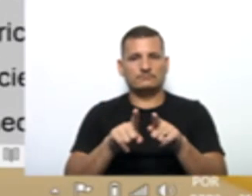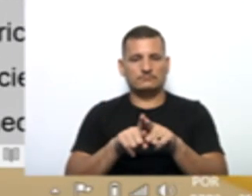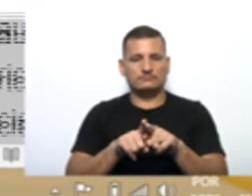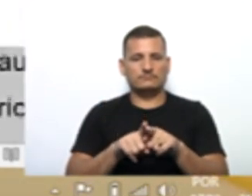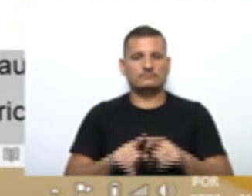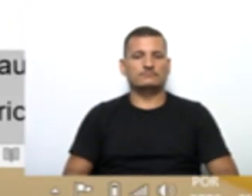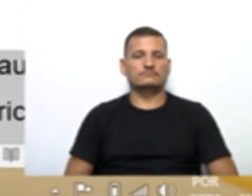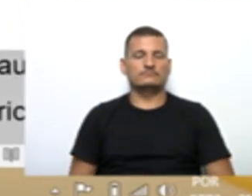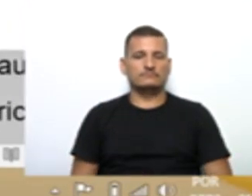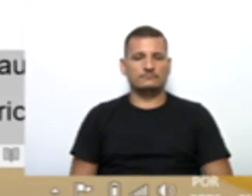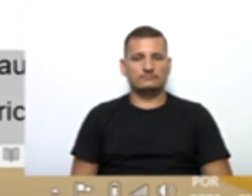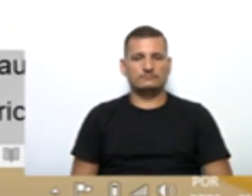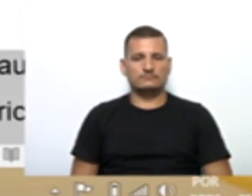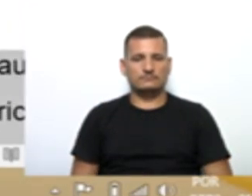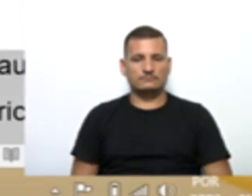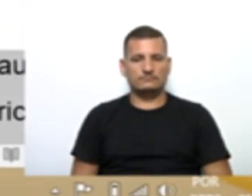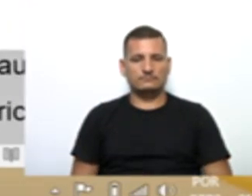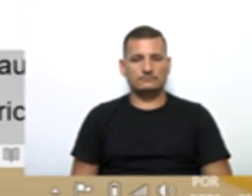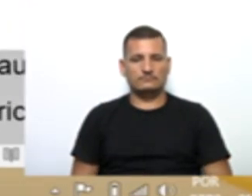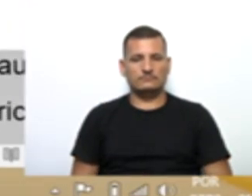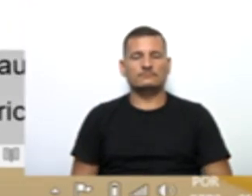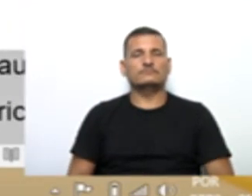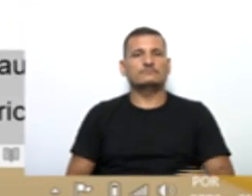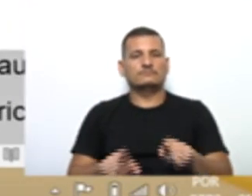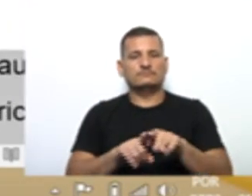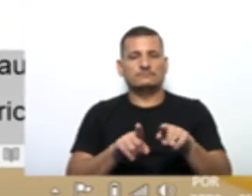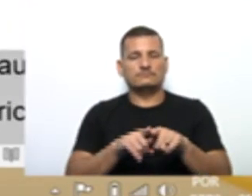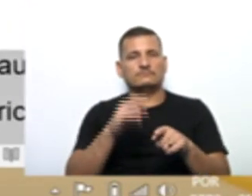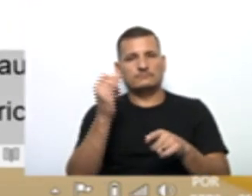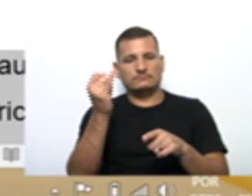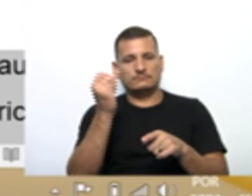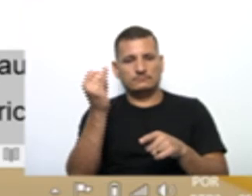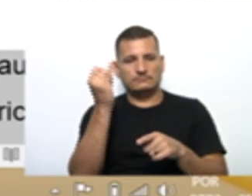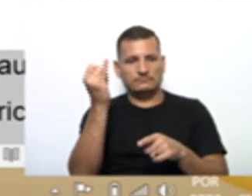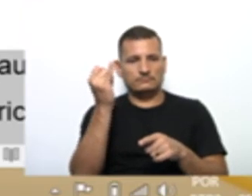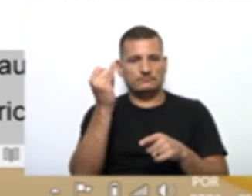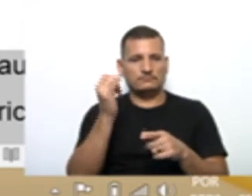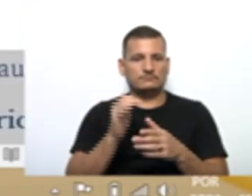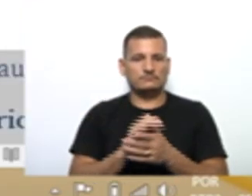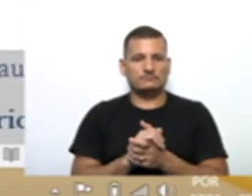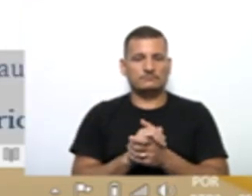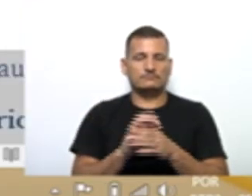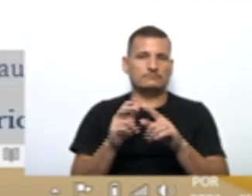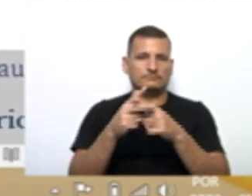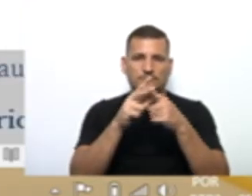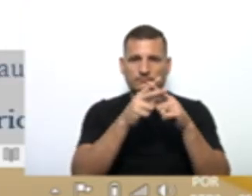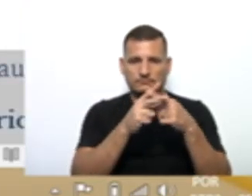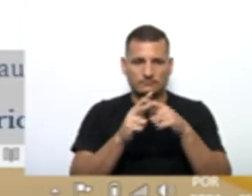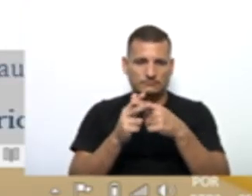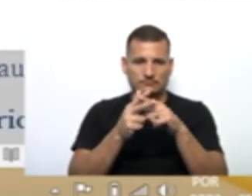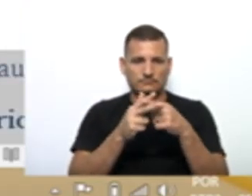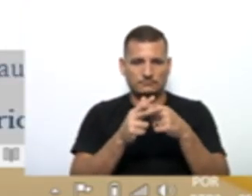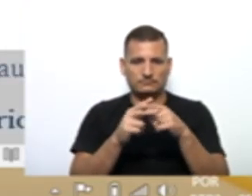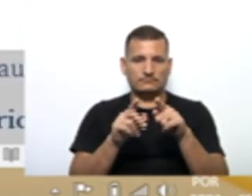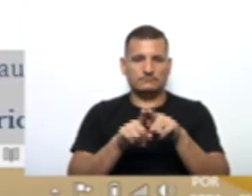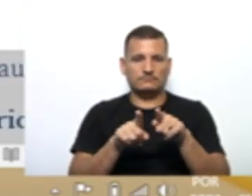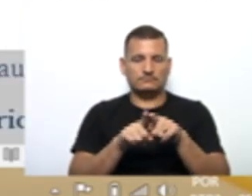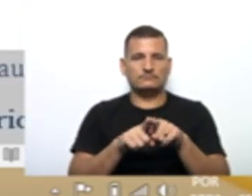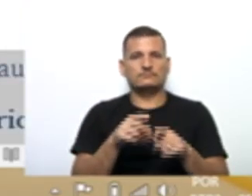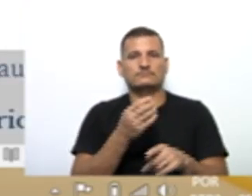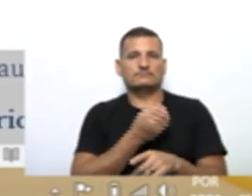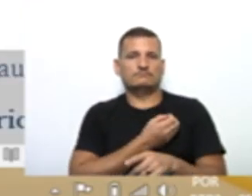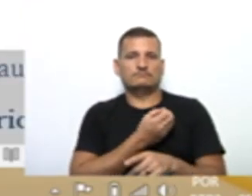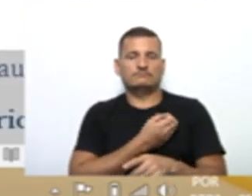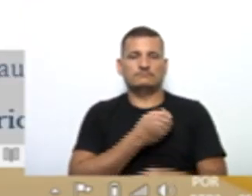linhas. Por fim, mas não menos importante, você deve fazer a configuração do número de